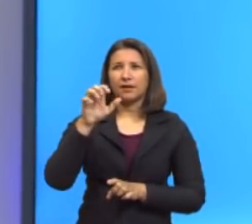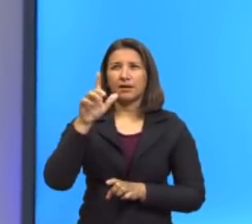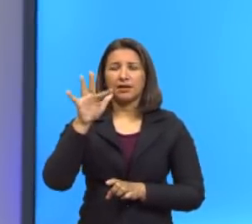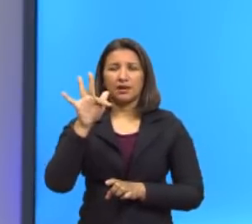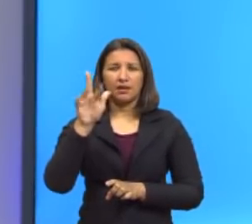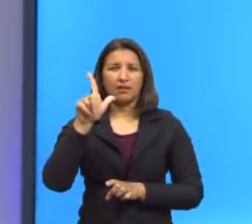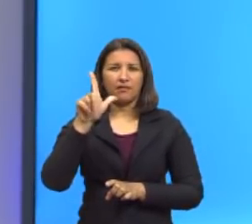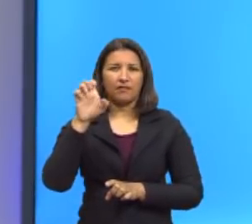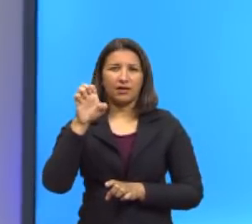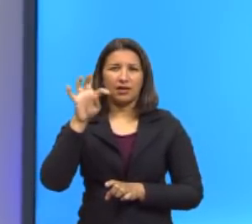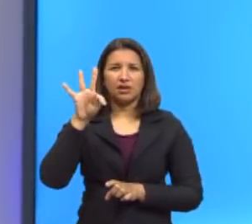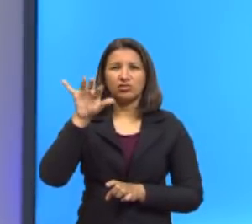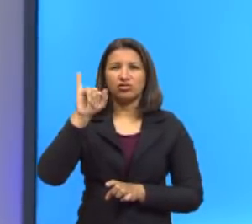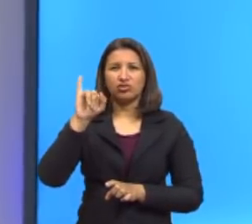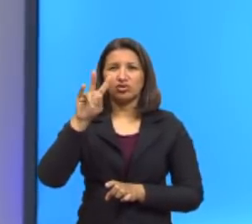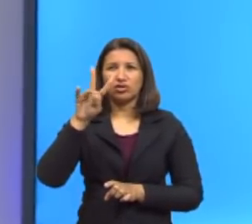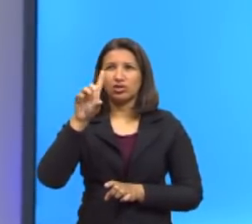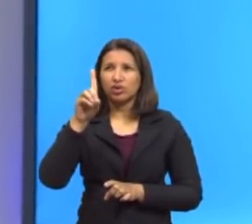exemplo,